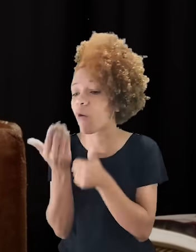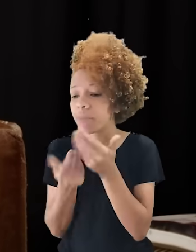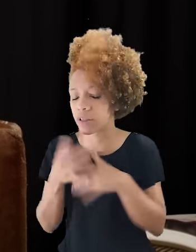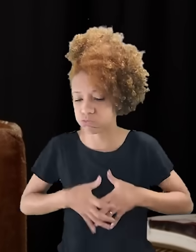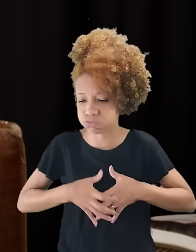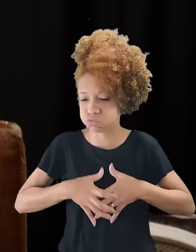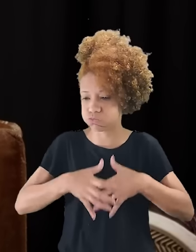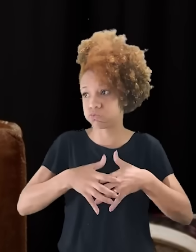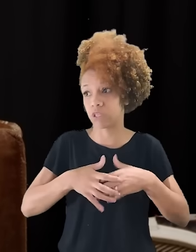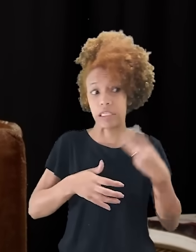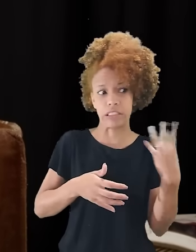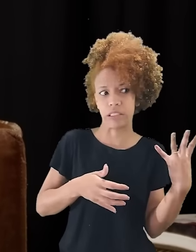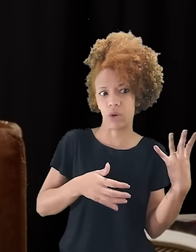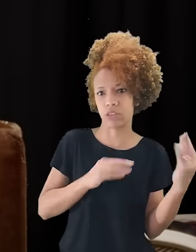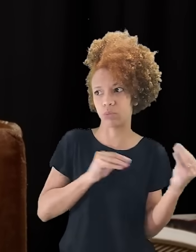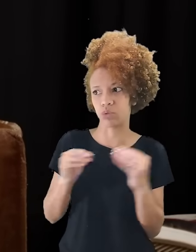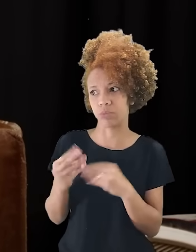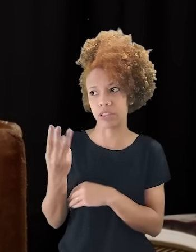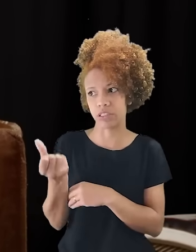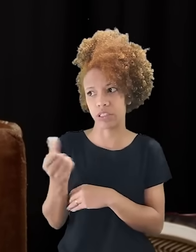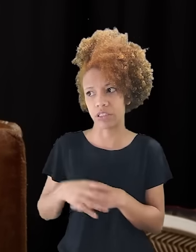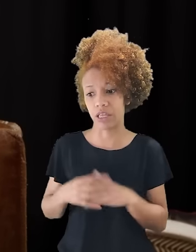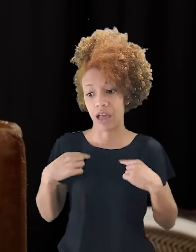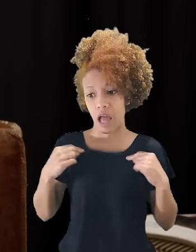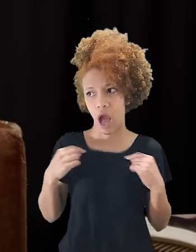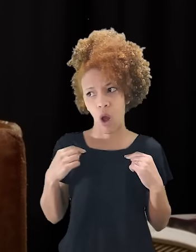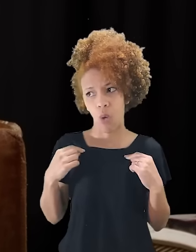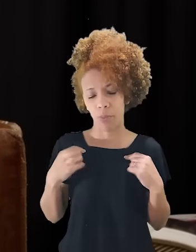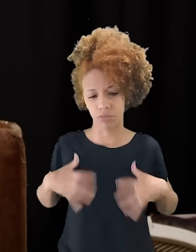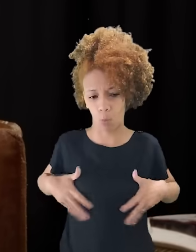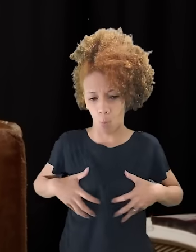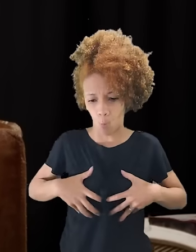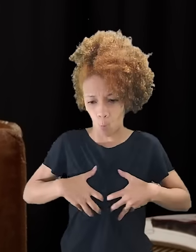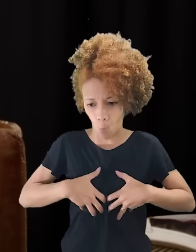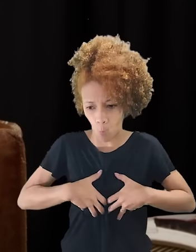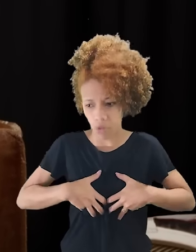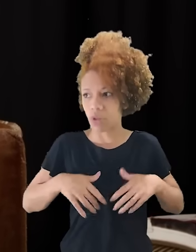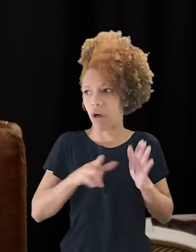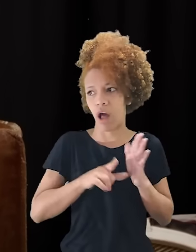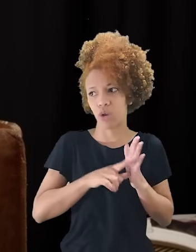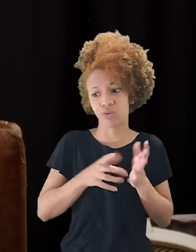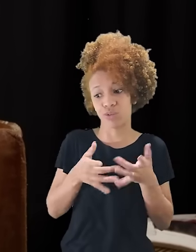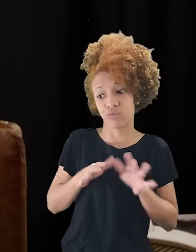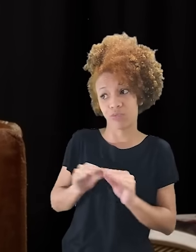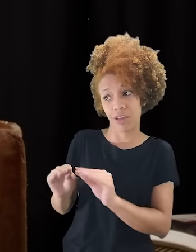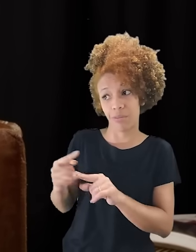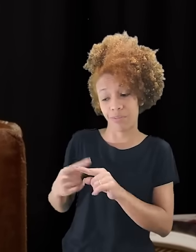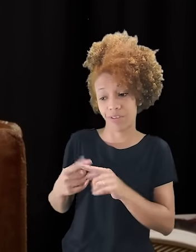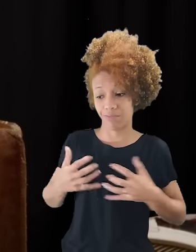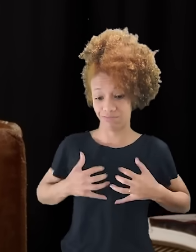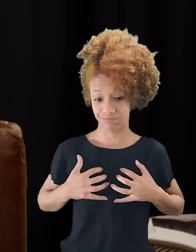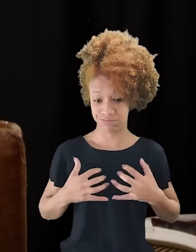comida e aí era 34 foi para 36 aí as roupas já não vestem mais tão bem a loja não vai querer te mandar porque talvez seu peito